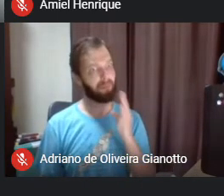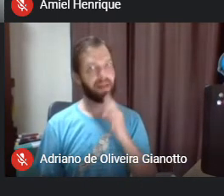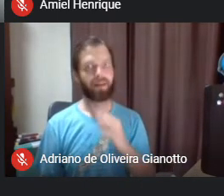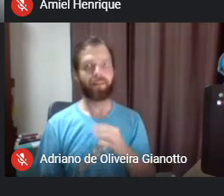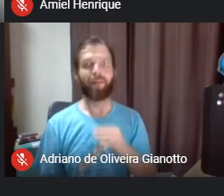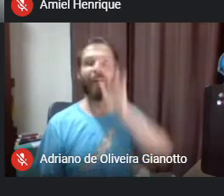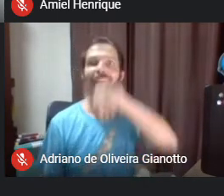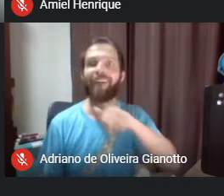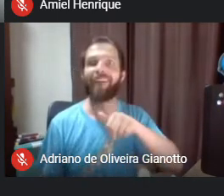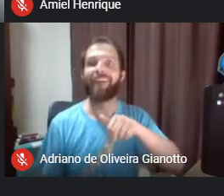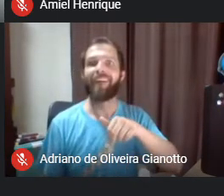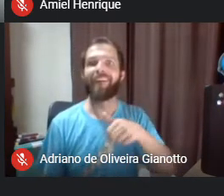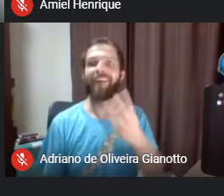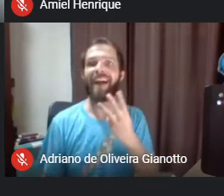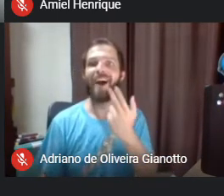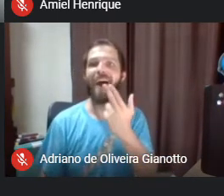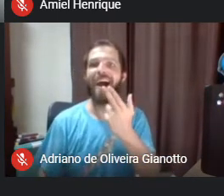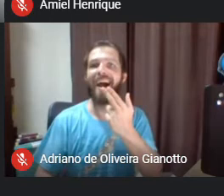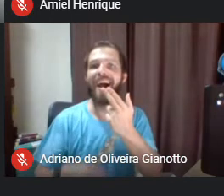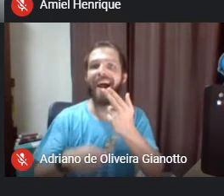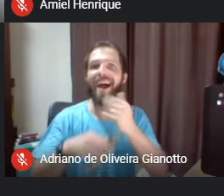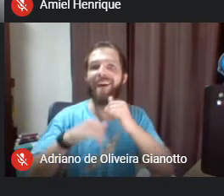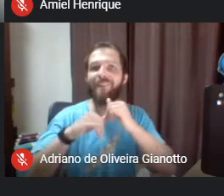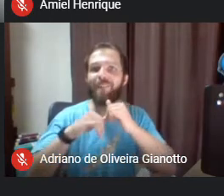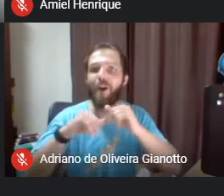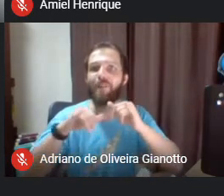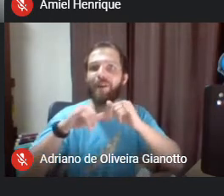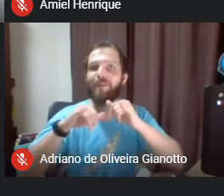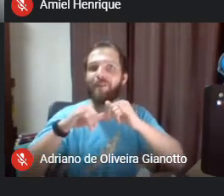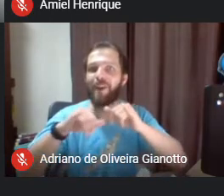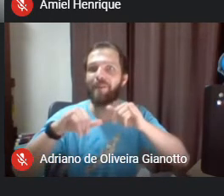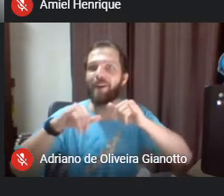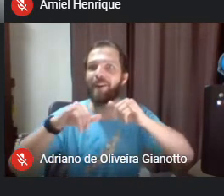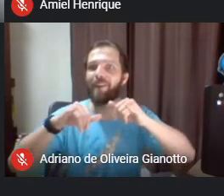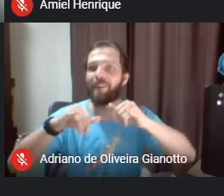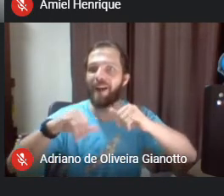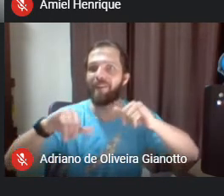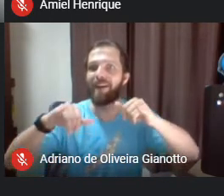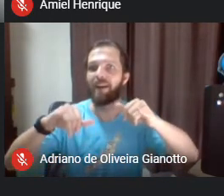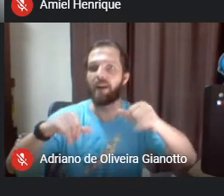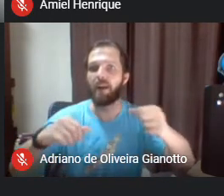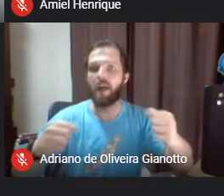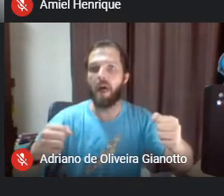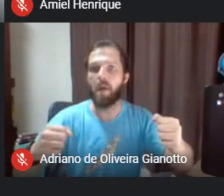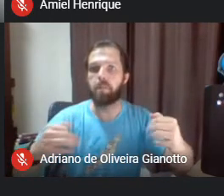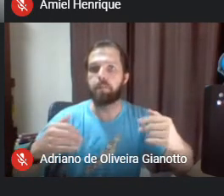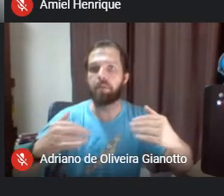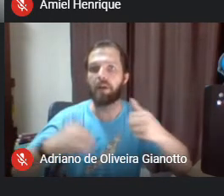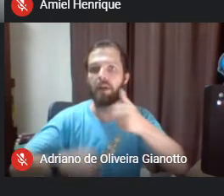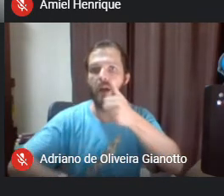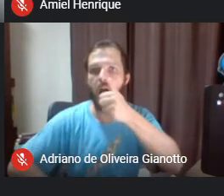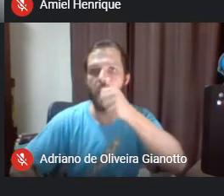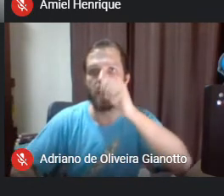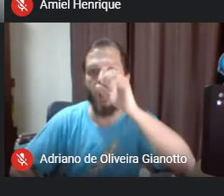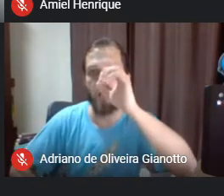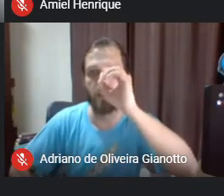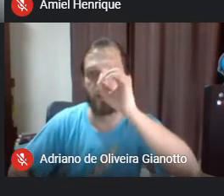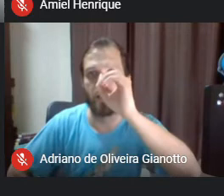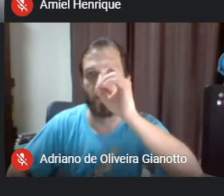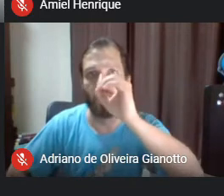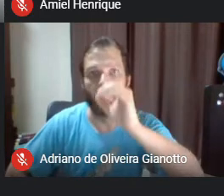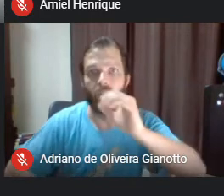dia apareceu outra criança. E começou a chamar outra. Então, assim, essa criança começou a passar essa informação.